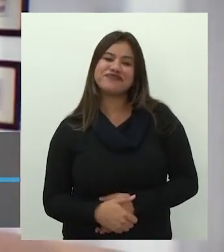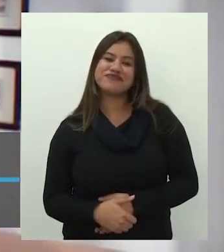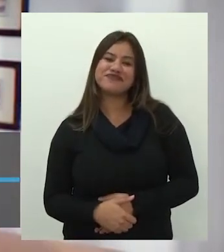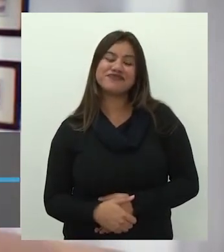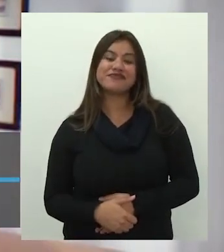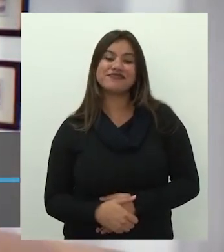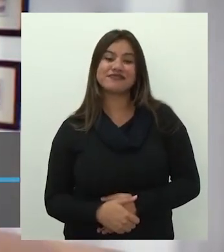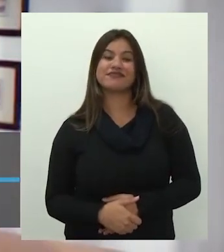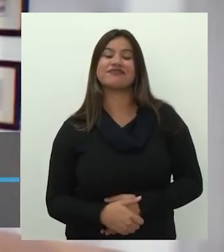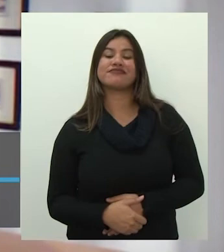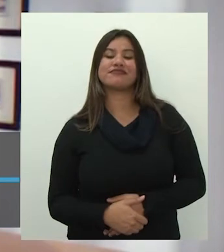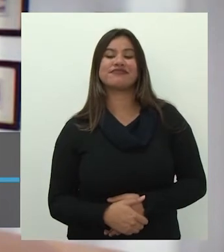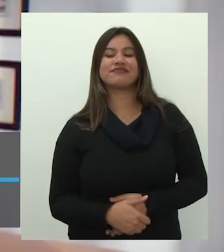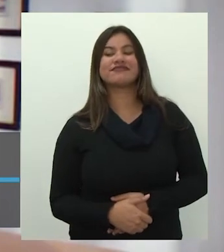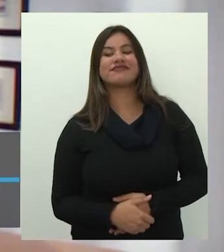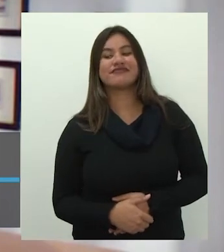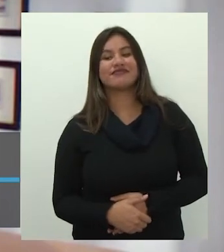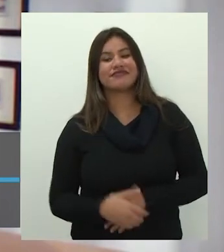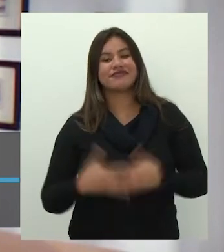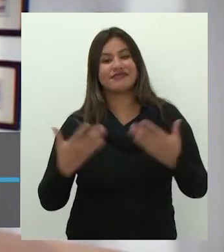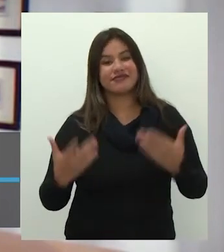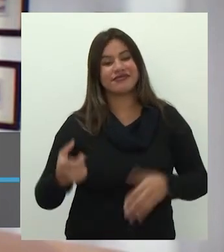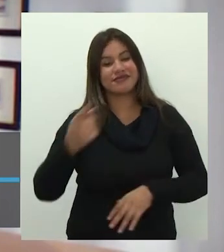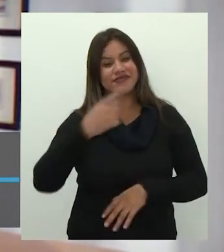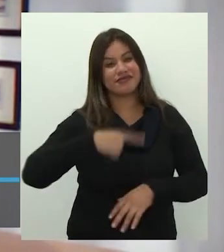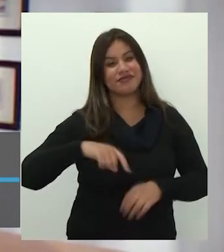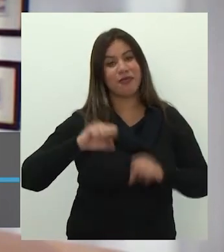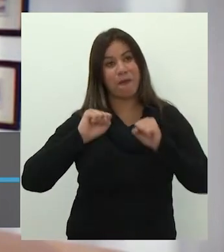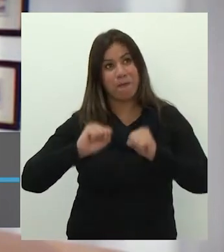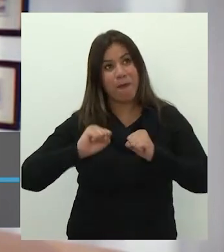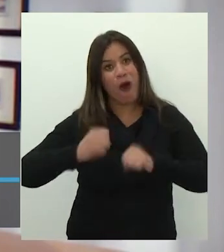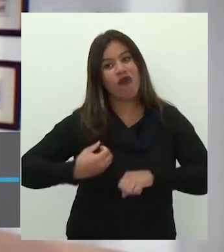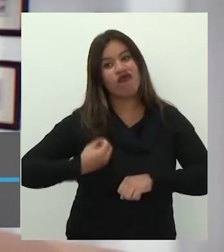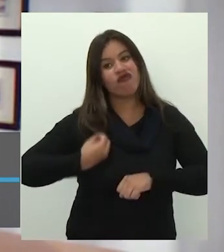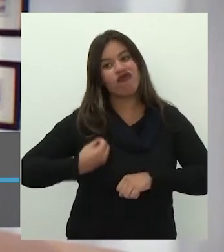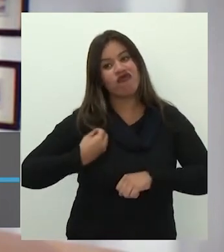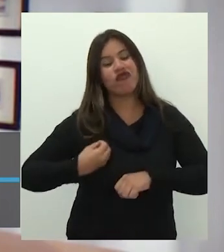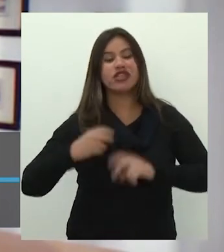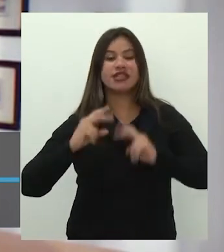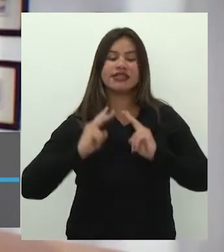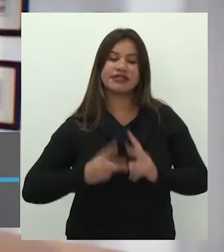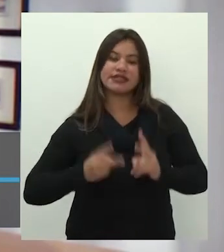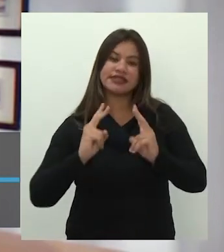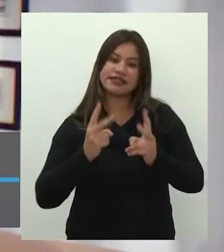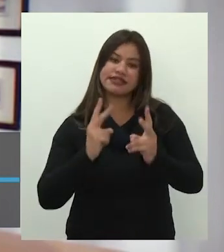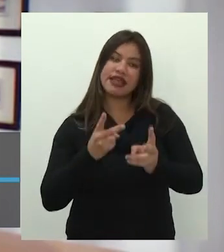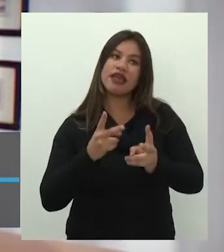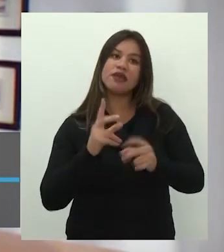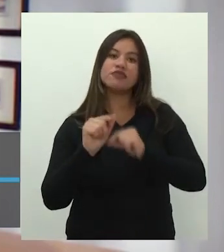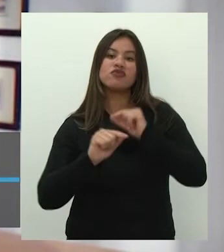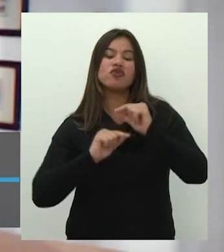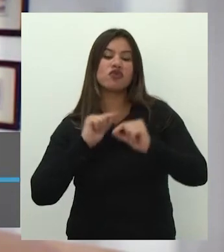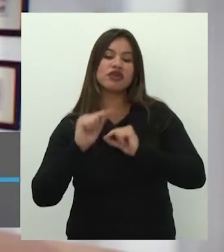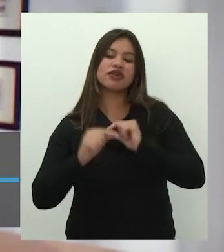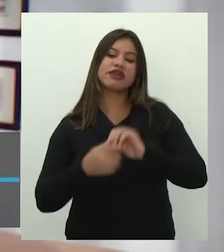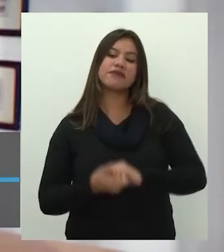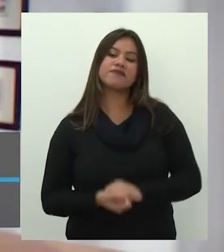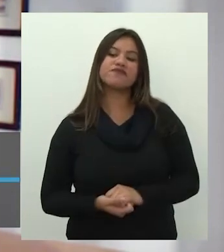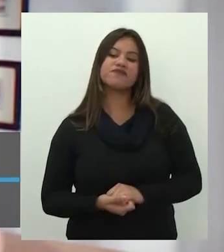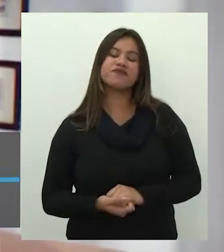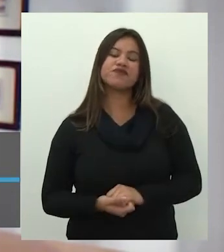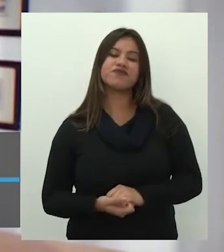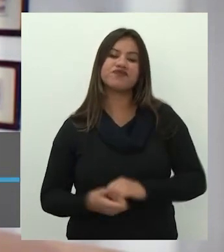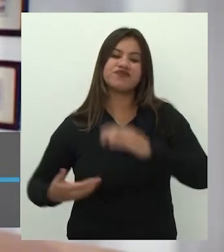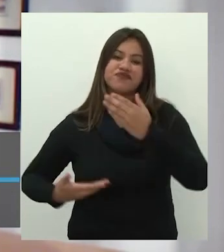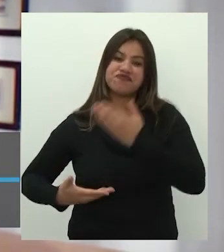a gente pode sempre, pelo resto da vida, ter uma boa